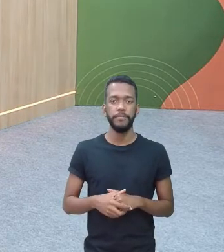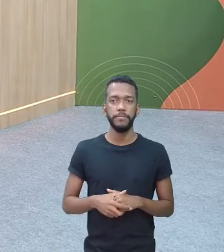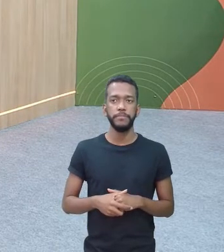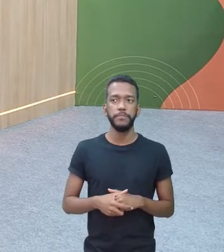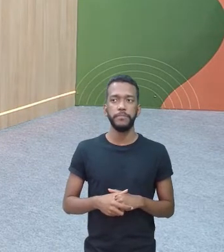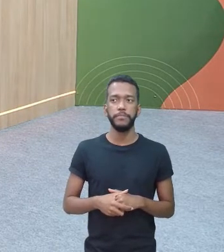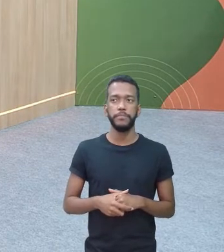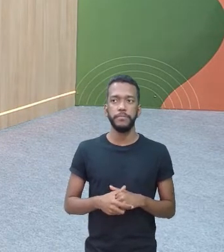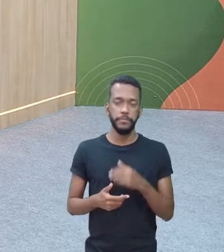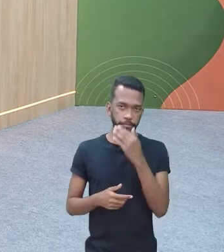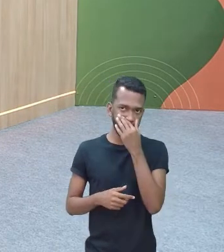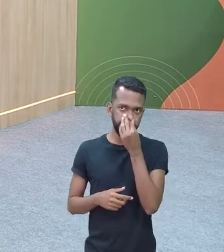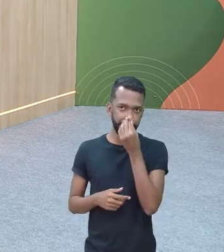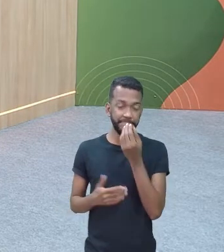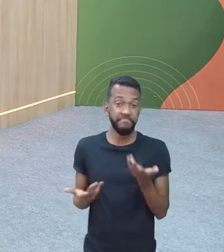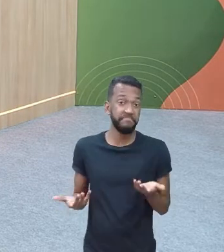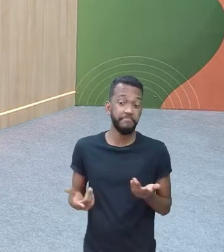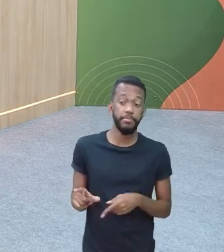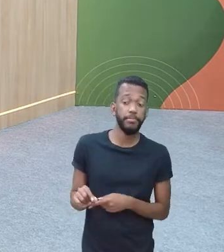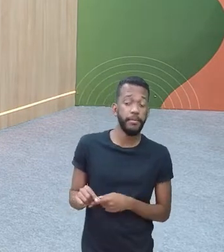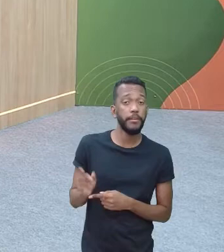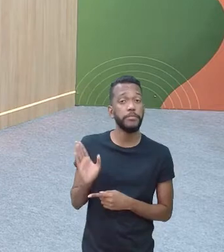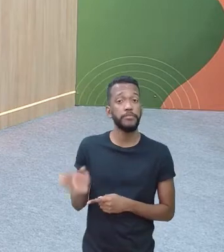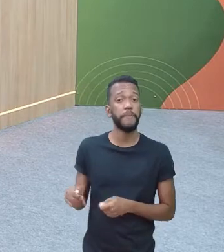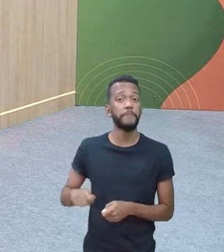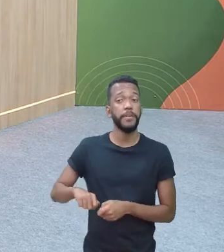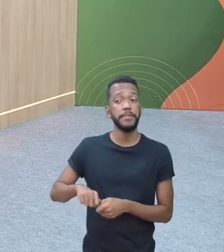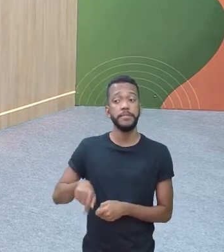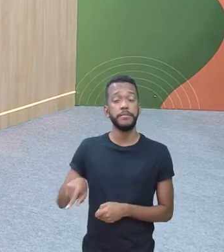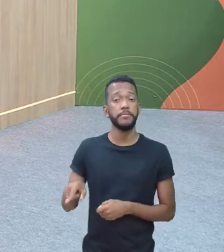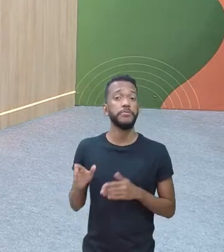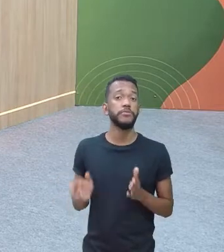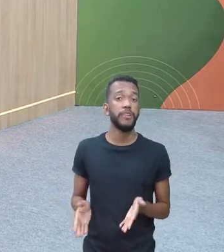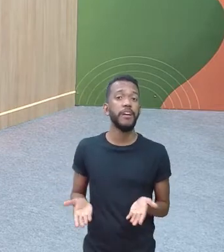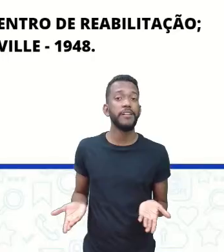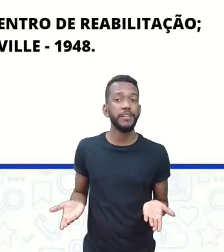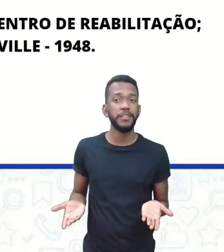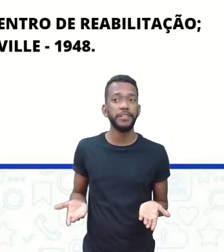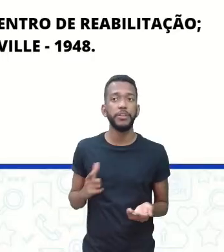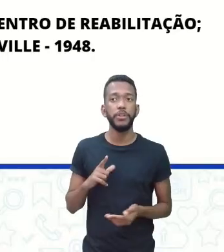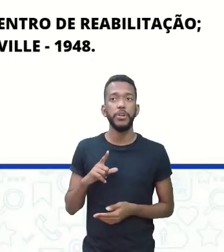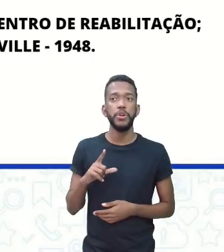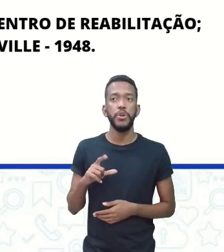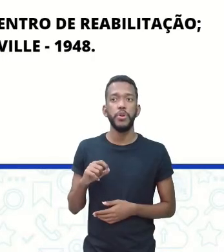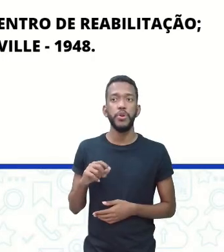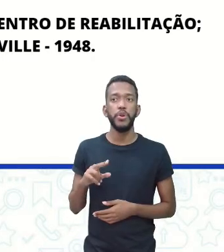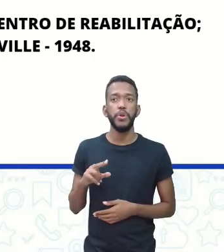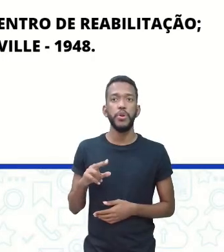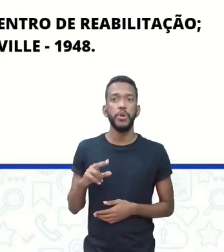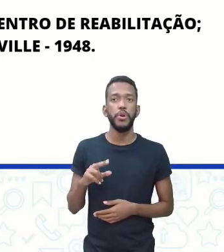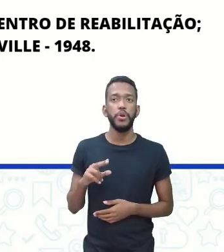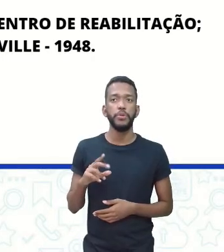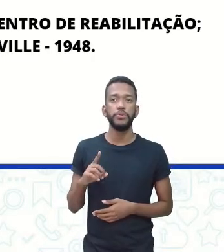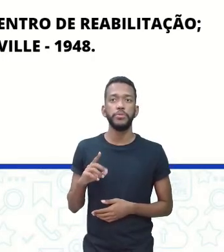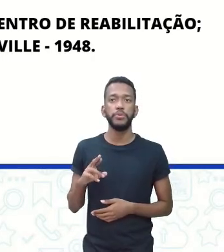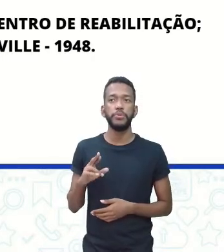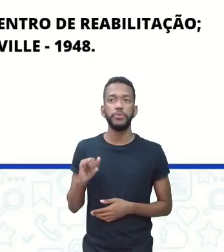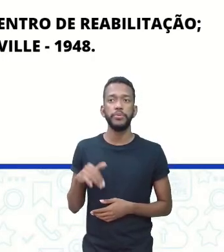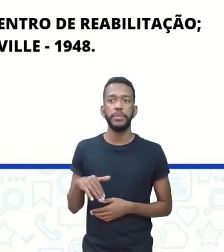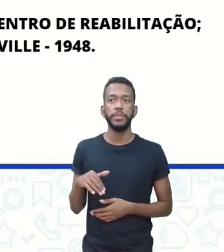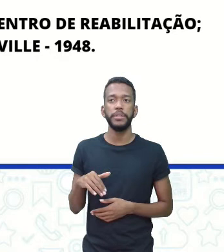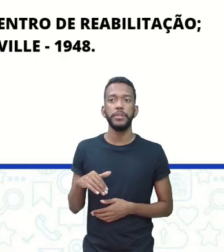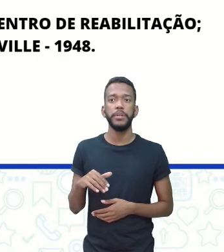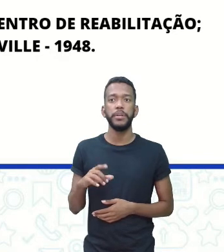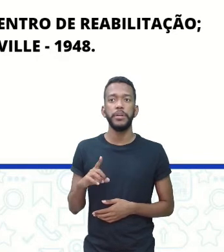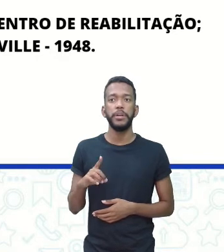E aí, quem foi que fez isso, né? O Dr. Ludwig Guttmann. Ó, bem